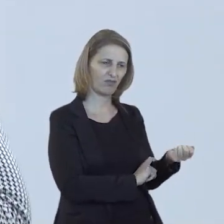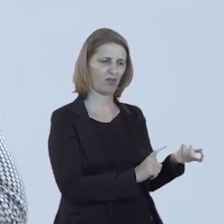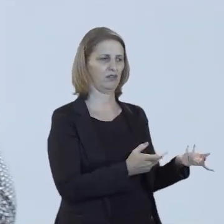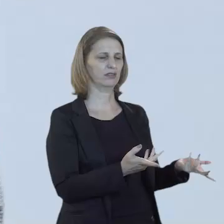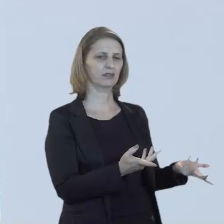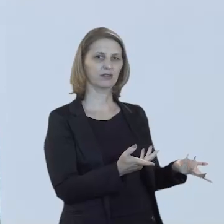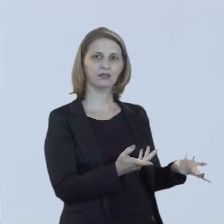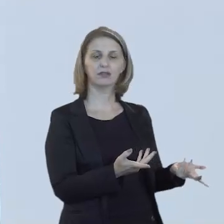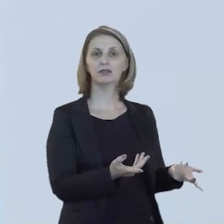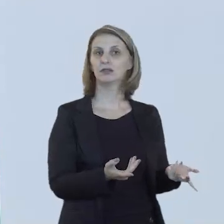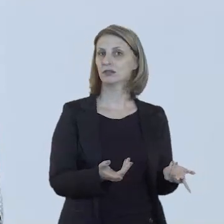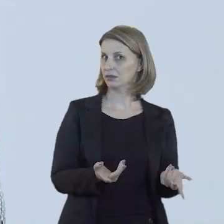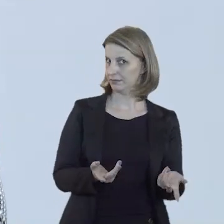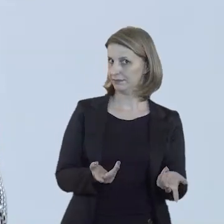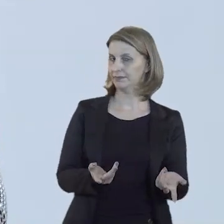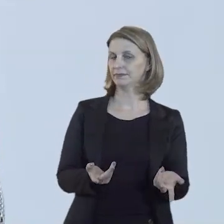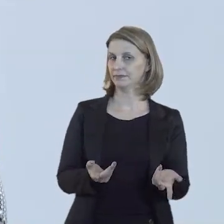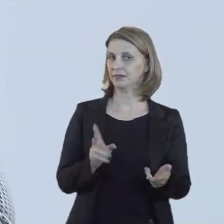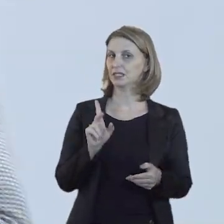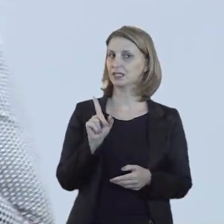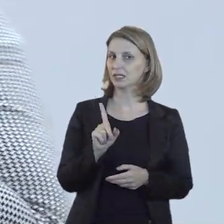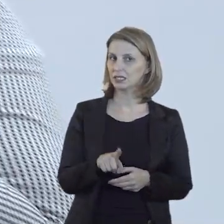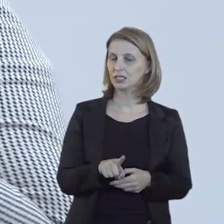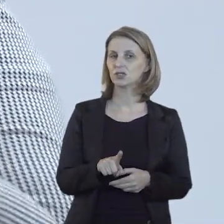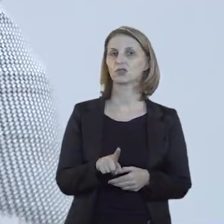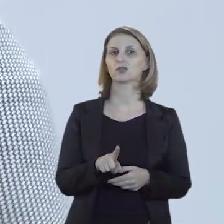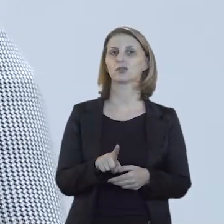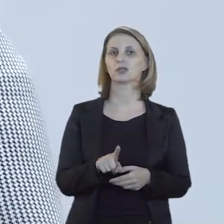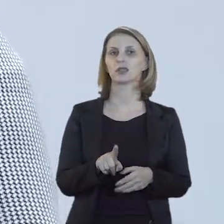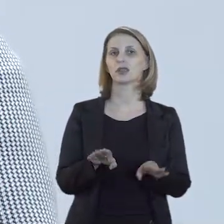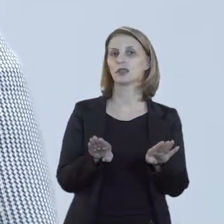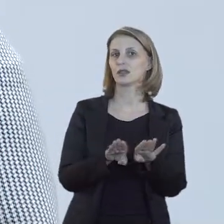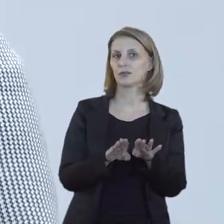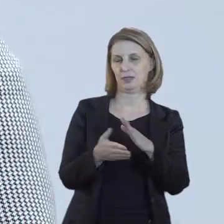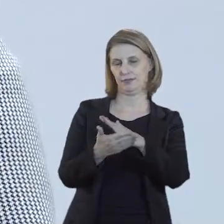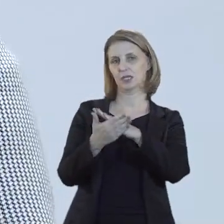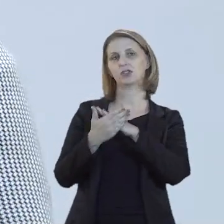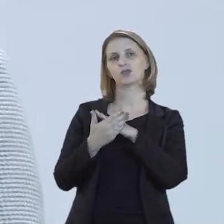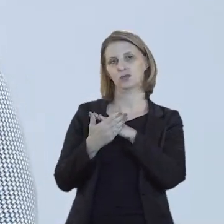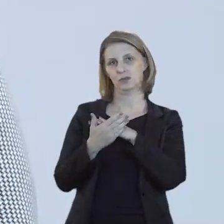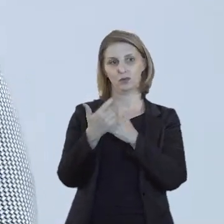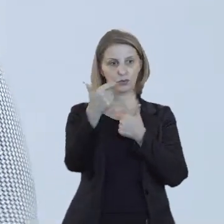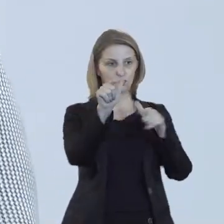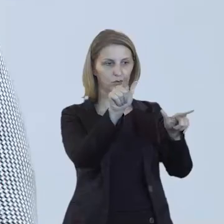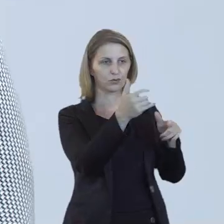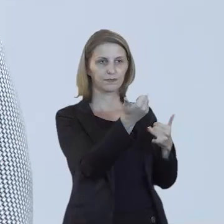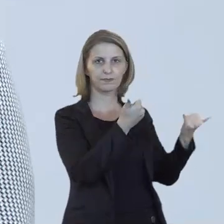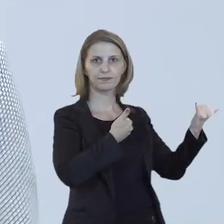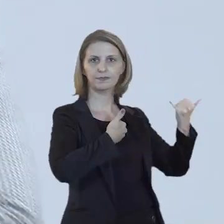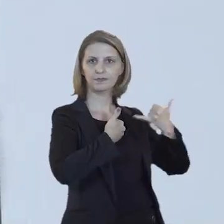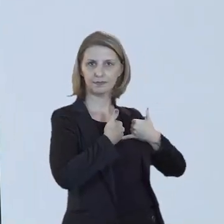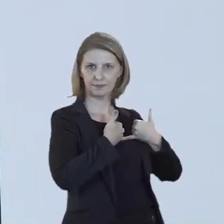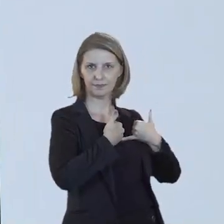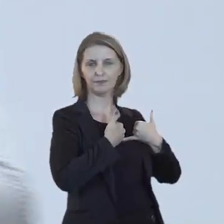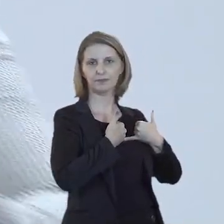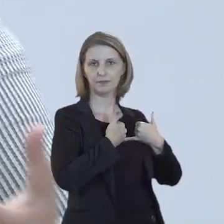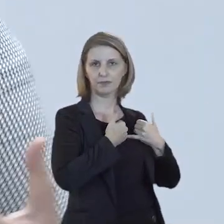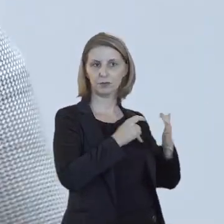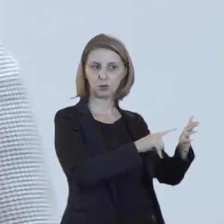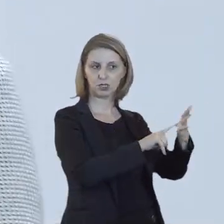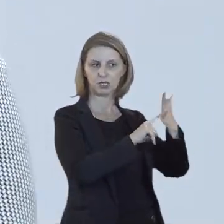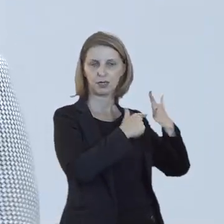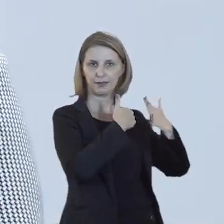amiga, como que você está estressada, né, ultimamente? Então, assim, isso também ajuda, os